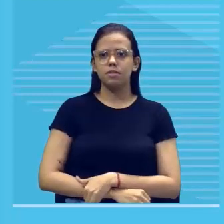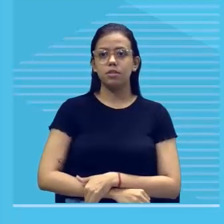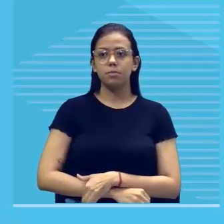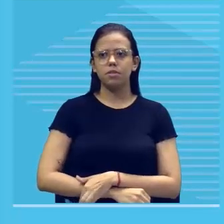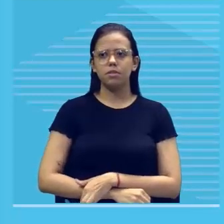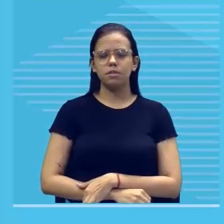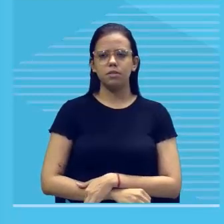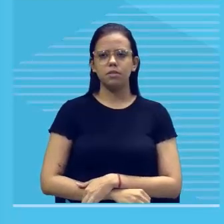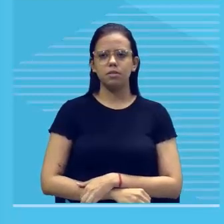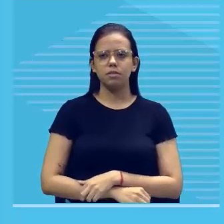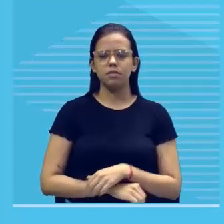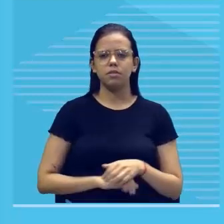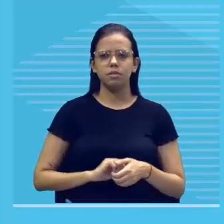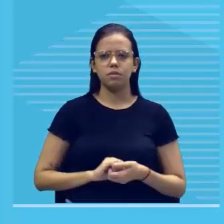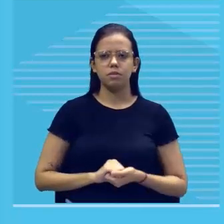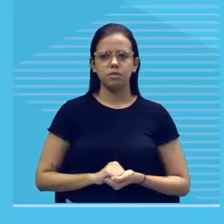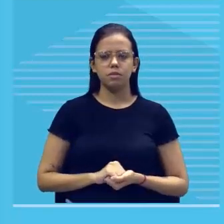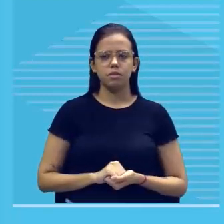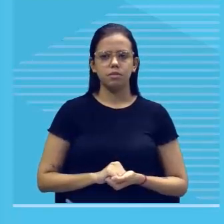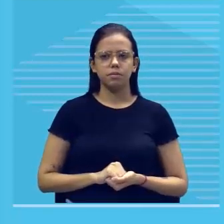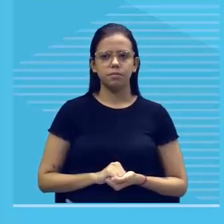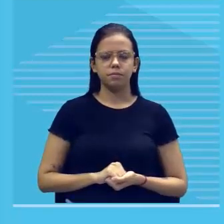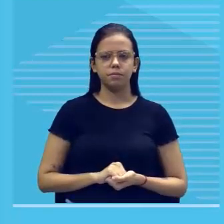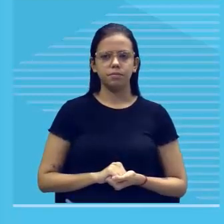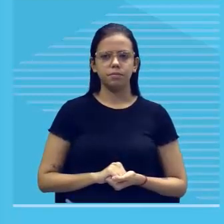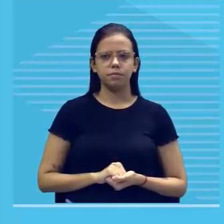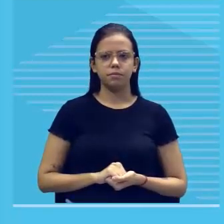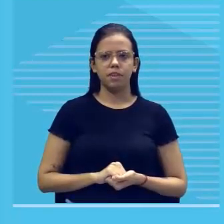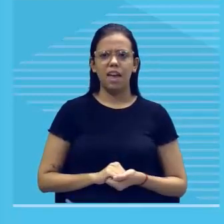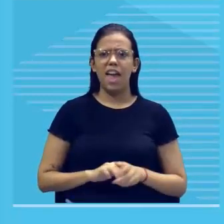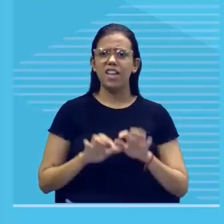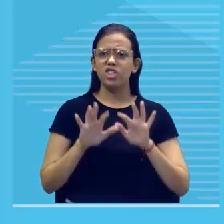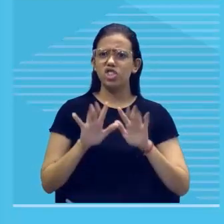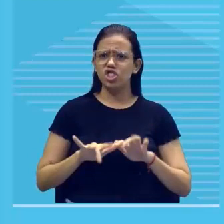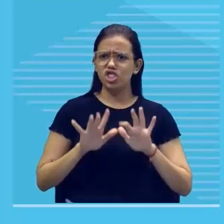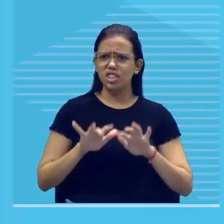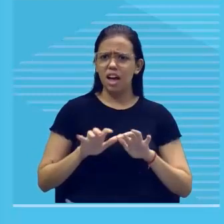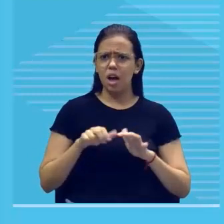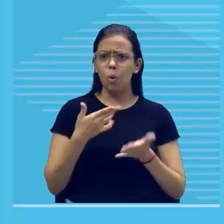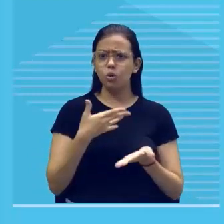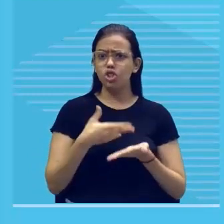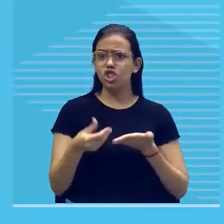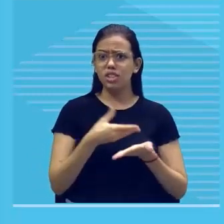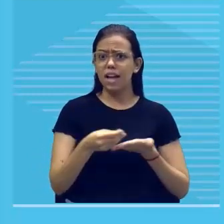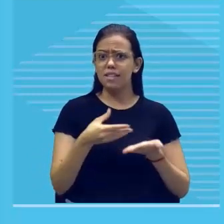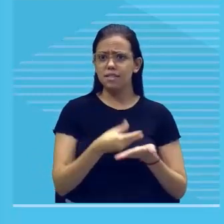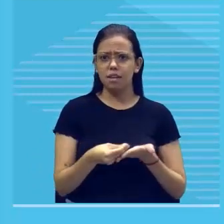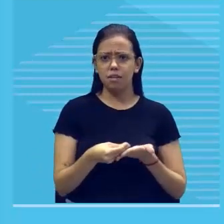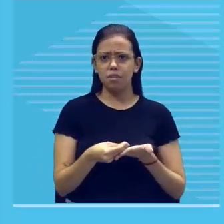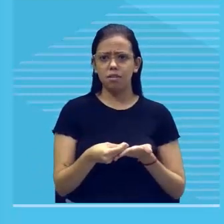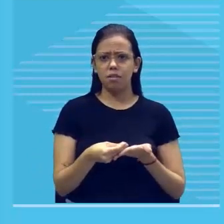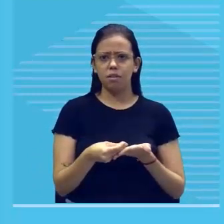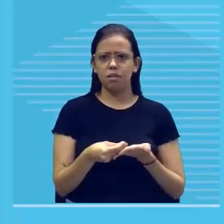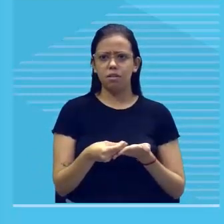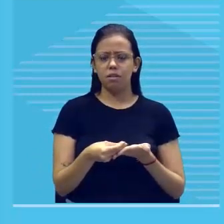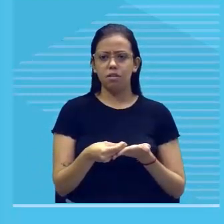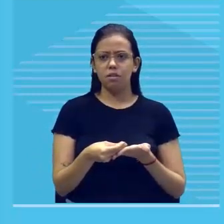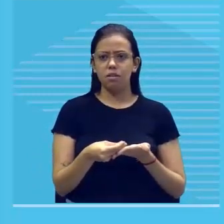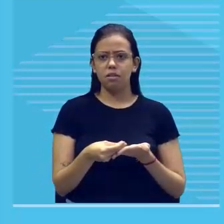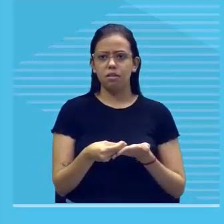vem vezes já Funcionários II o funcionário Zé